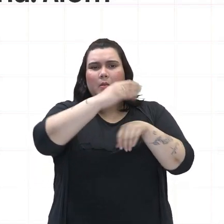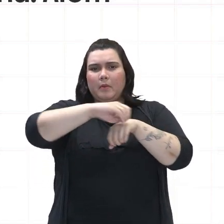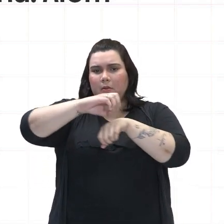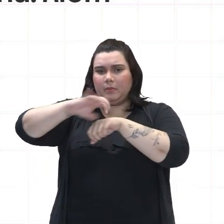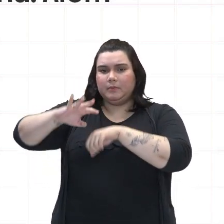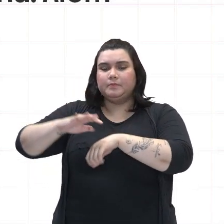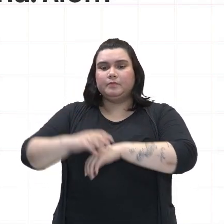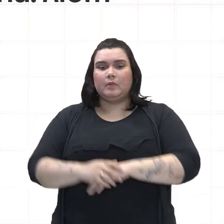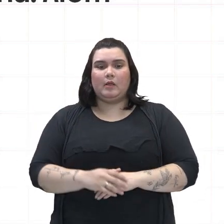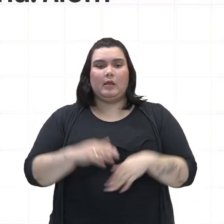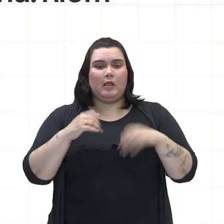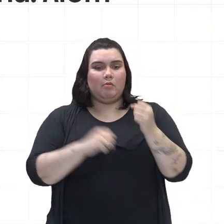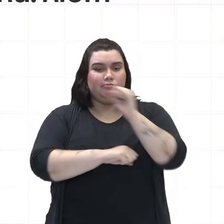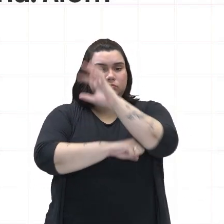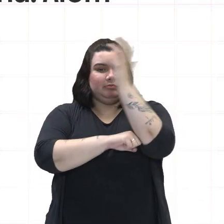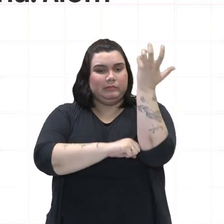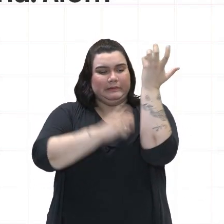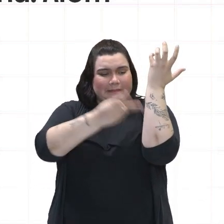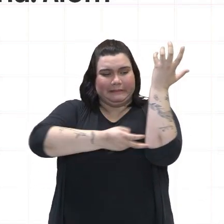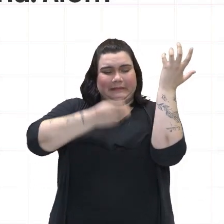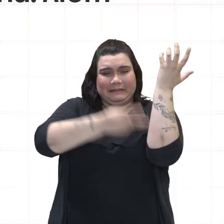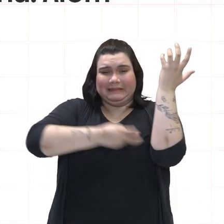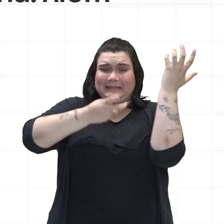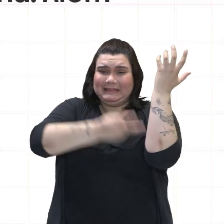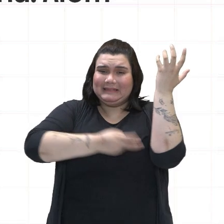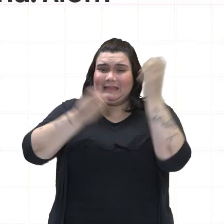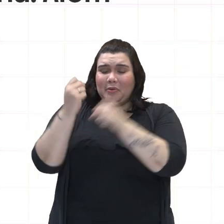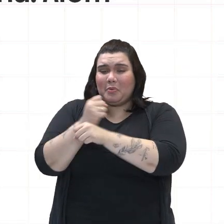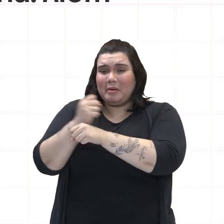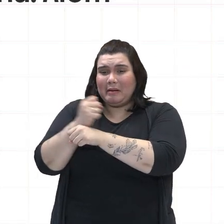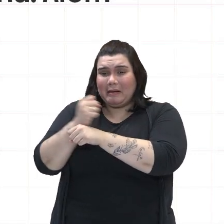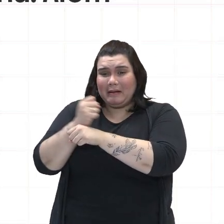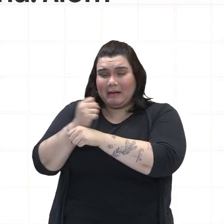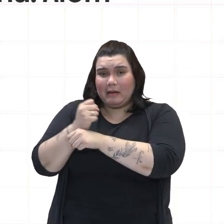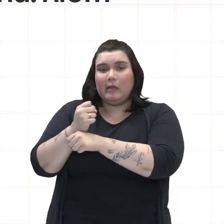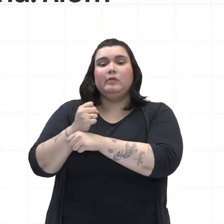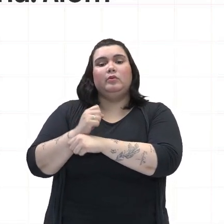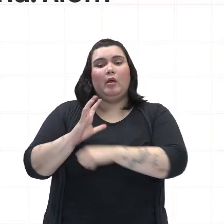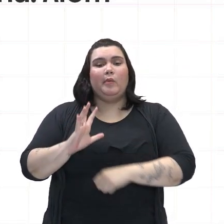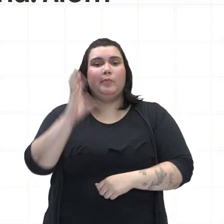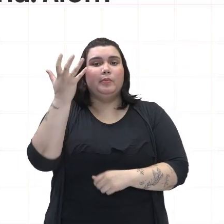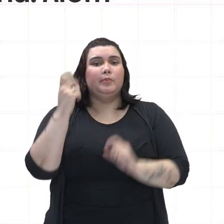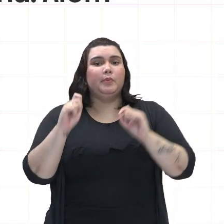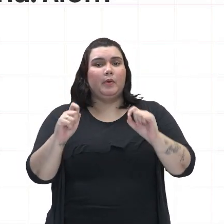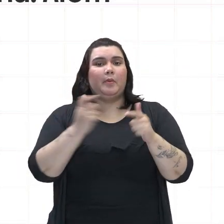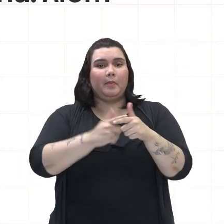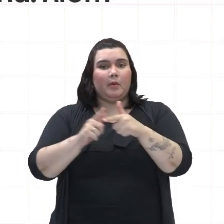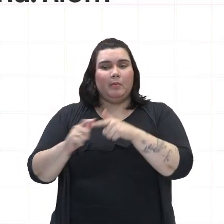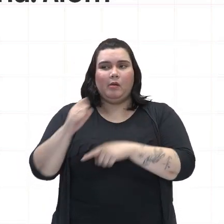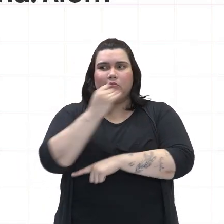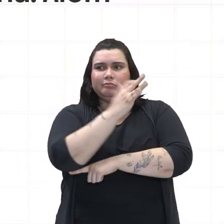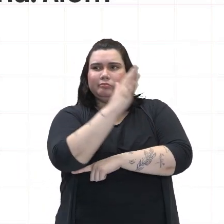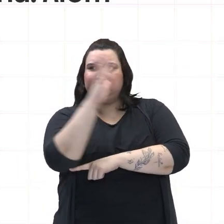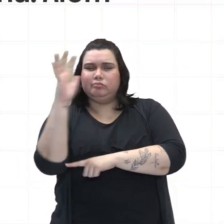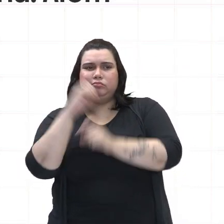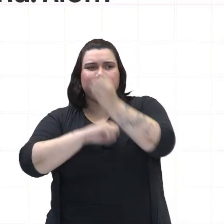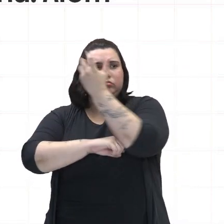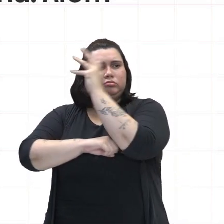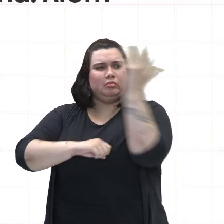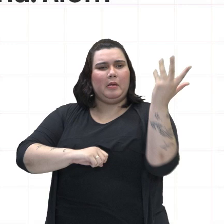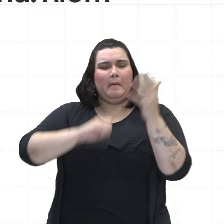seringueira causou danos ambientais significativos como o desmatamento e a degradação dos